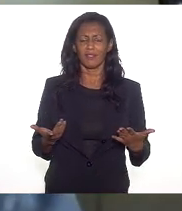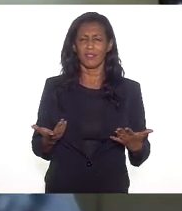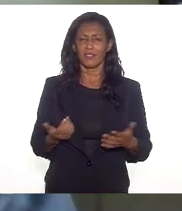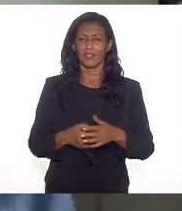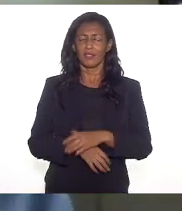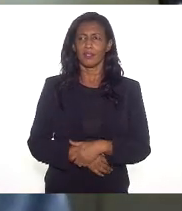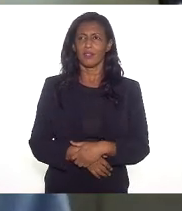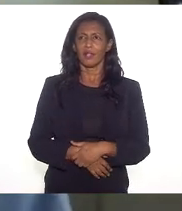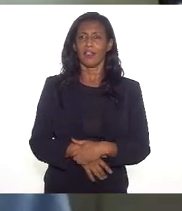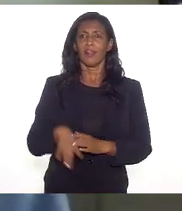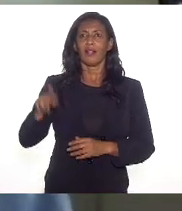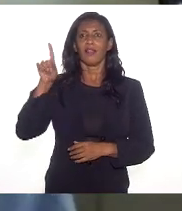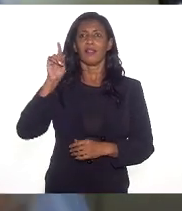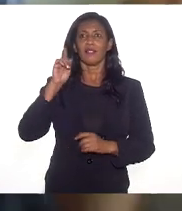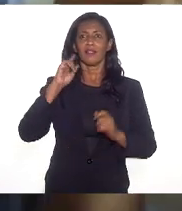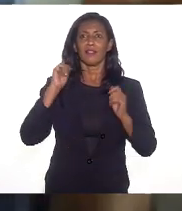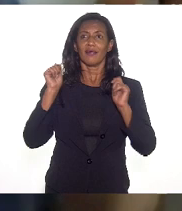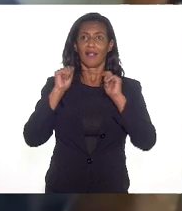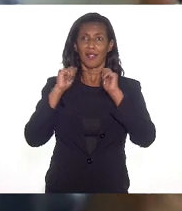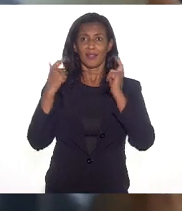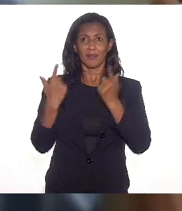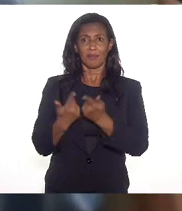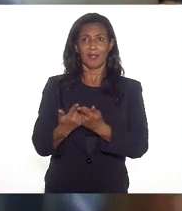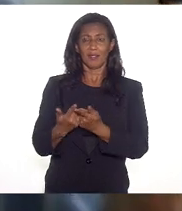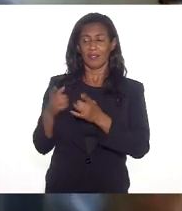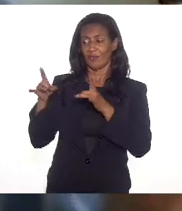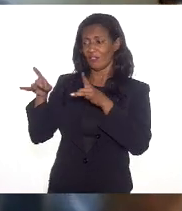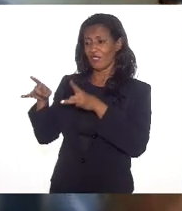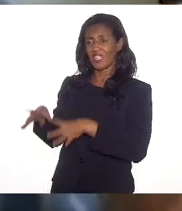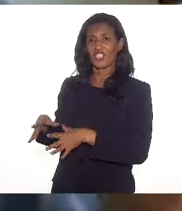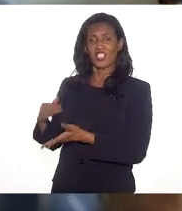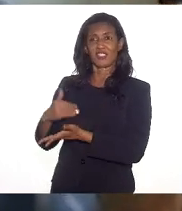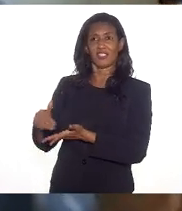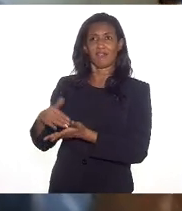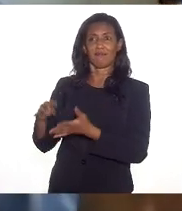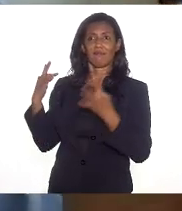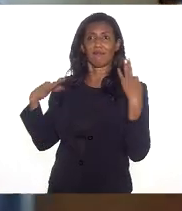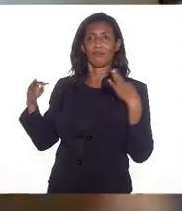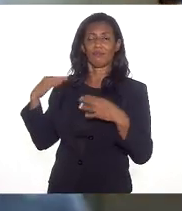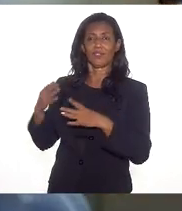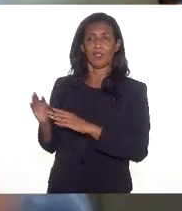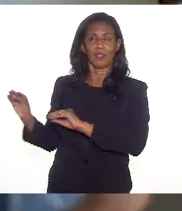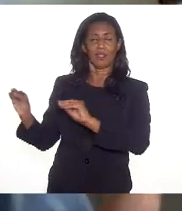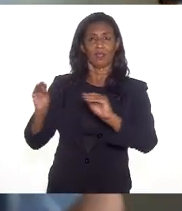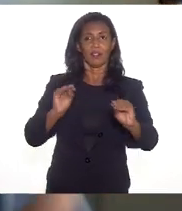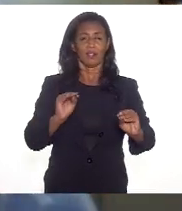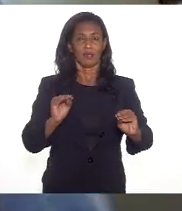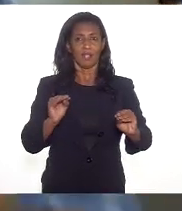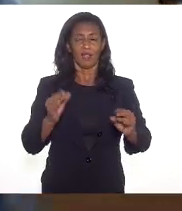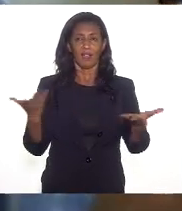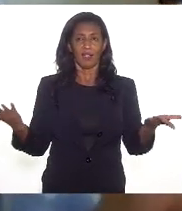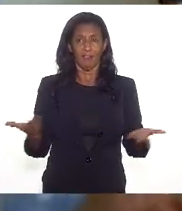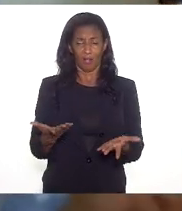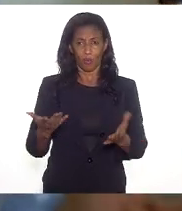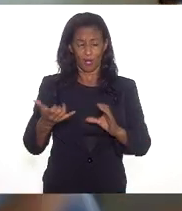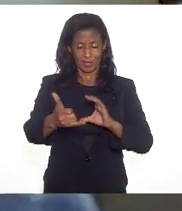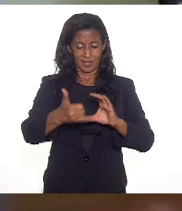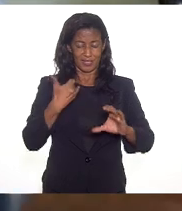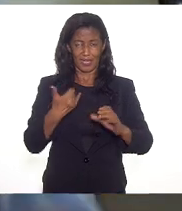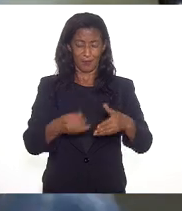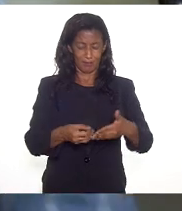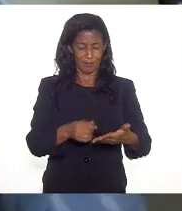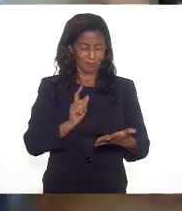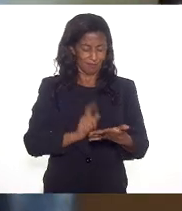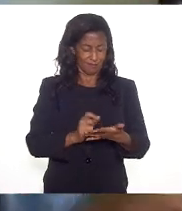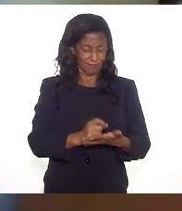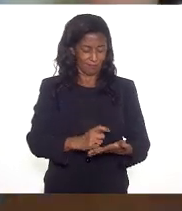Líder do governo na Assembleia. Então, vai deixar a Secretaria de Turismo. Eu acabei de receber um zap, não sei se é verdade,